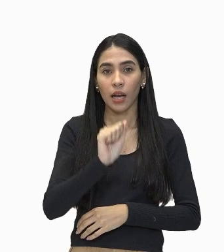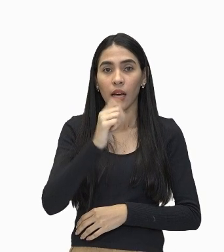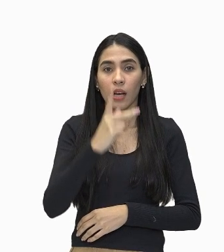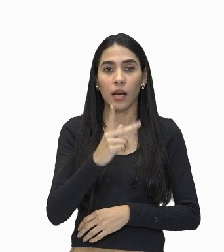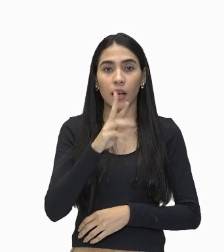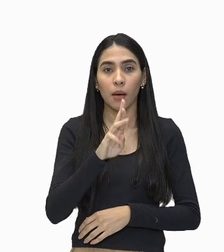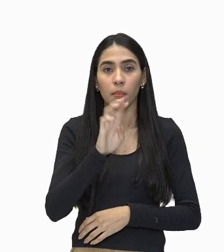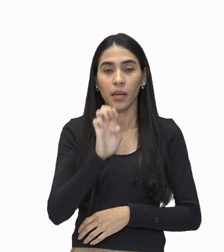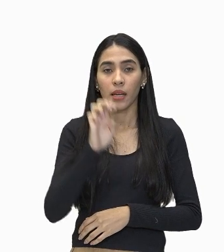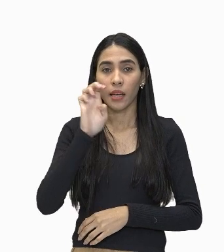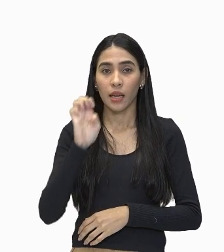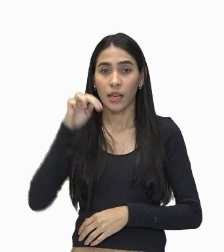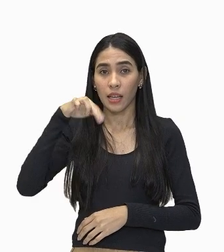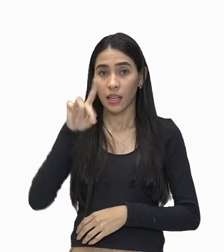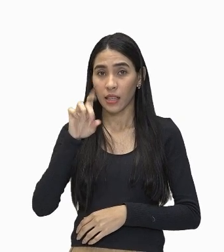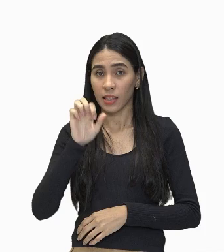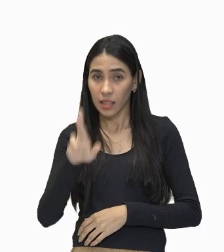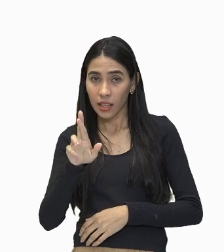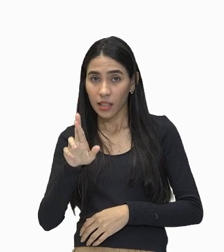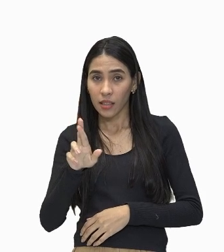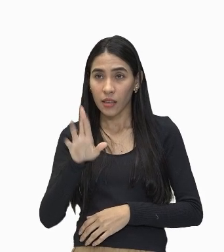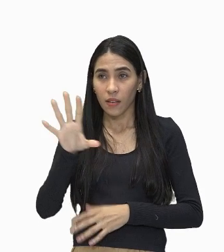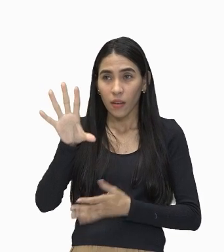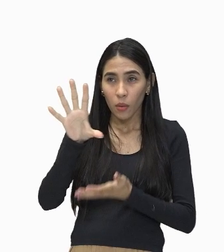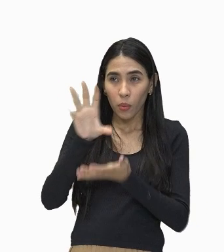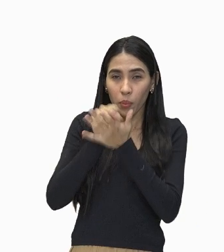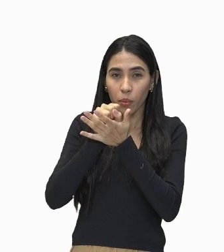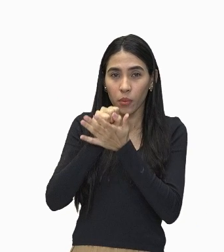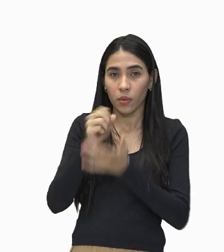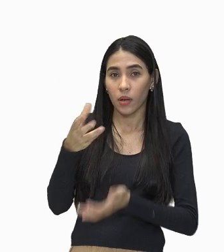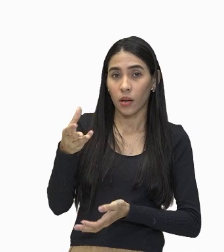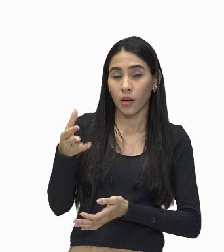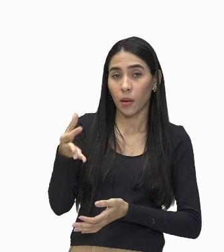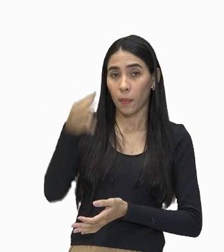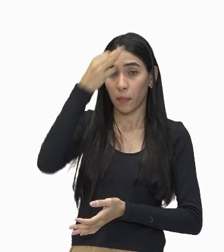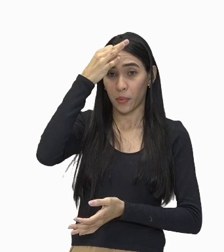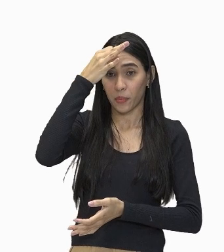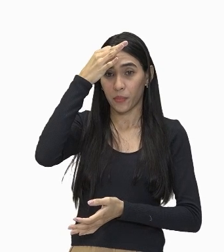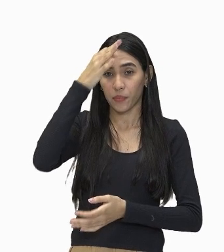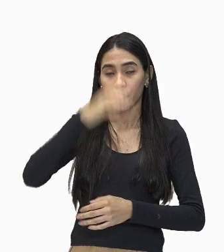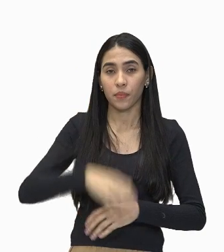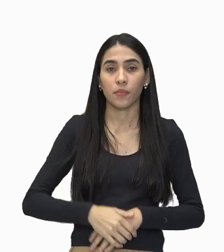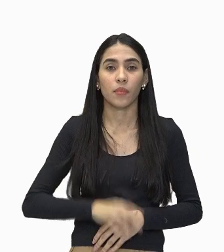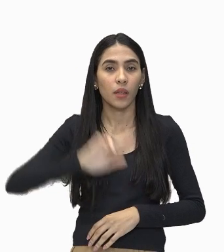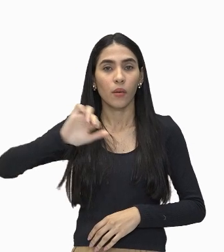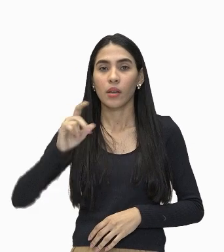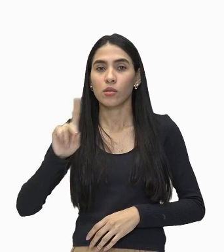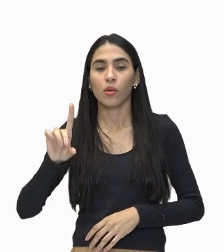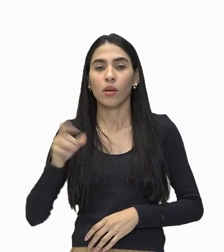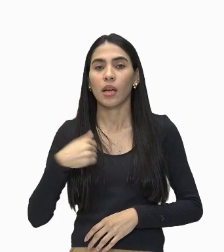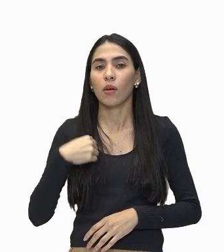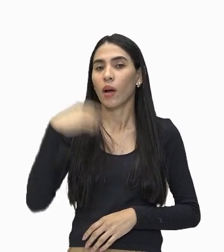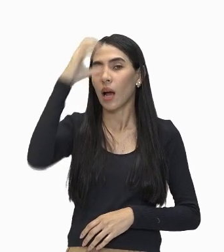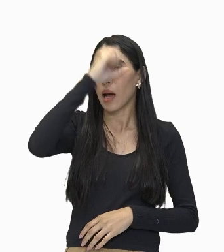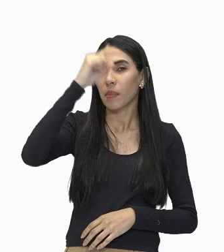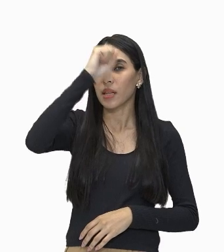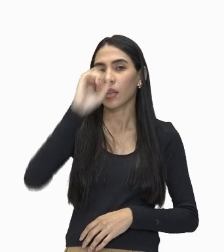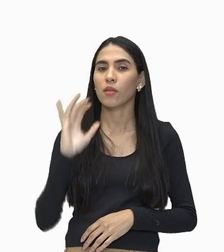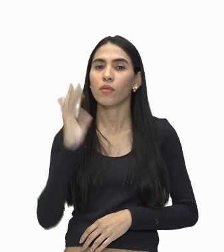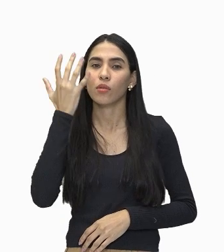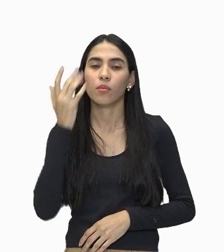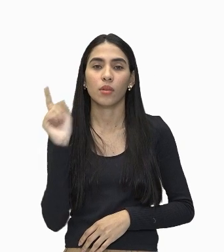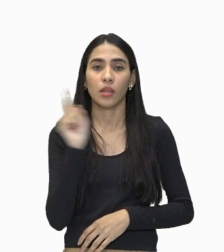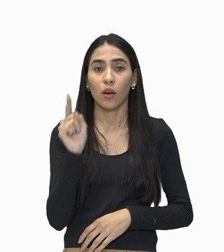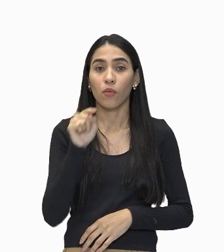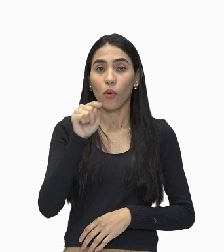apreender. Quer dizer, captar o fenômeno. Não é só, agora eu vou aprender sobre o fenômeno. Não, você